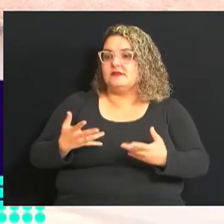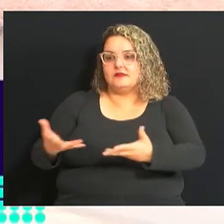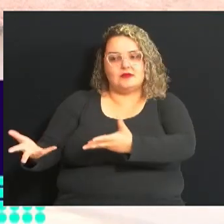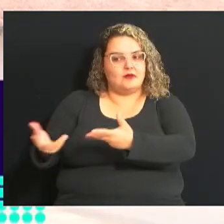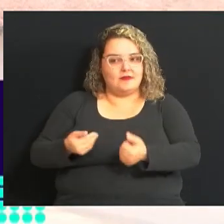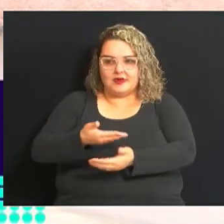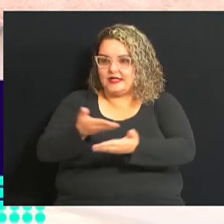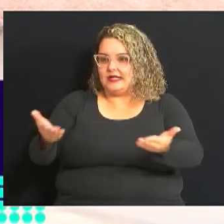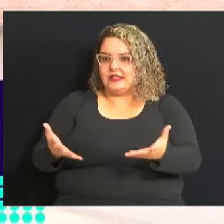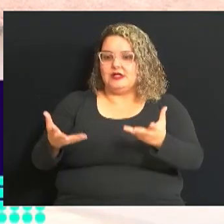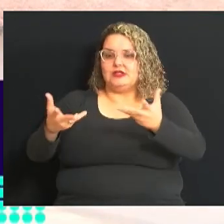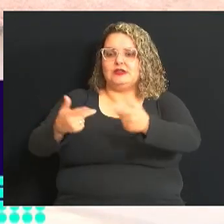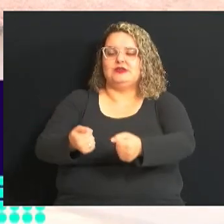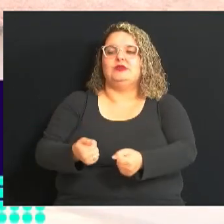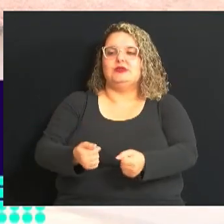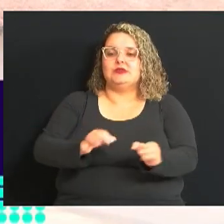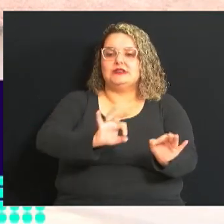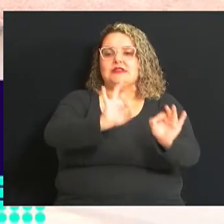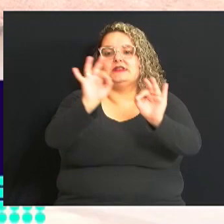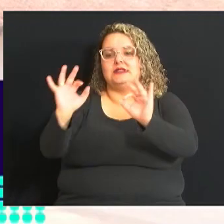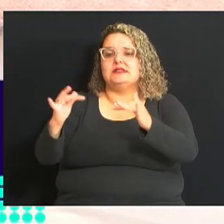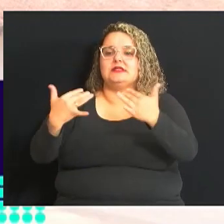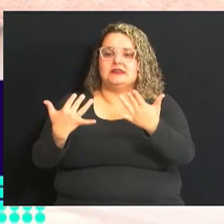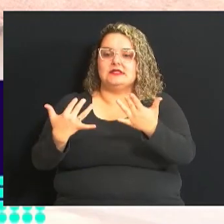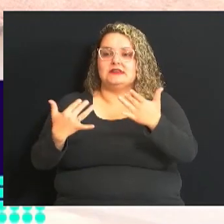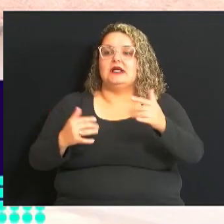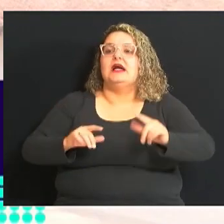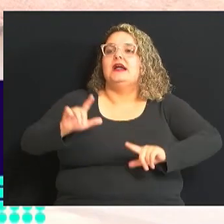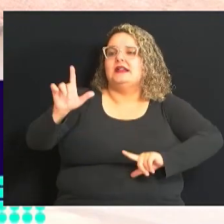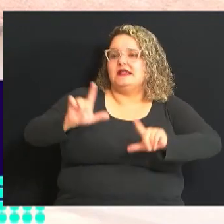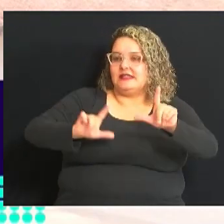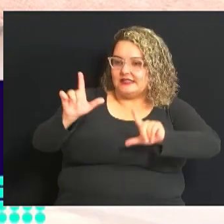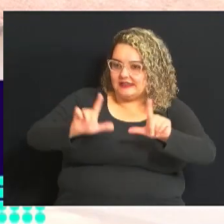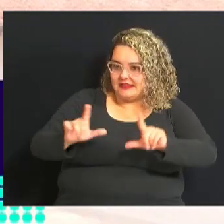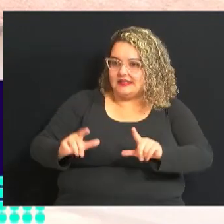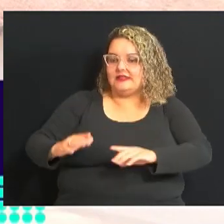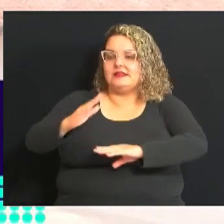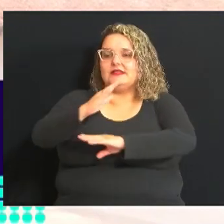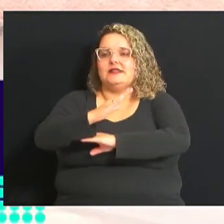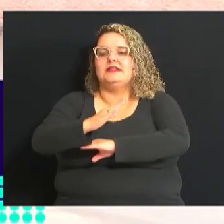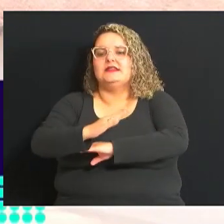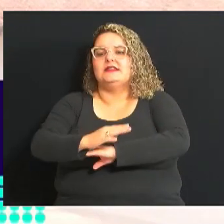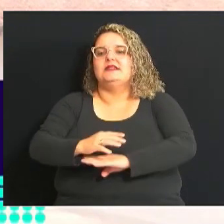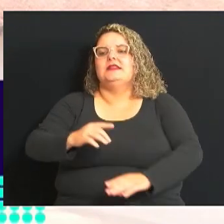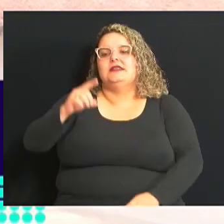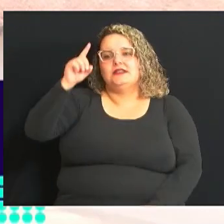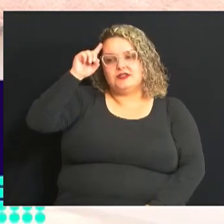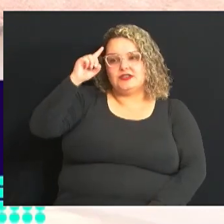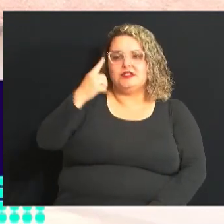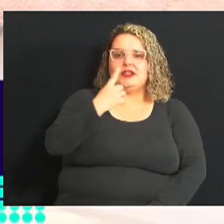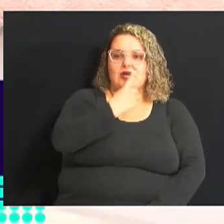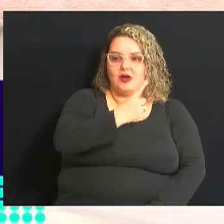a rapaziada que está assistindo a gente na TV Câmera. Vai ser no Bangalô, dia 11 de novembro,